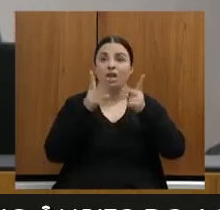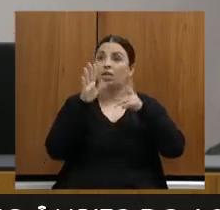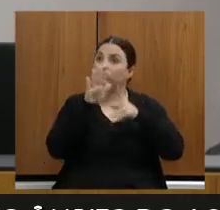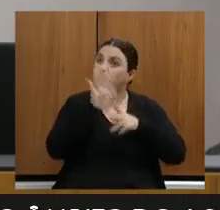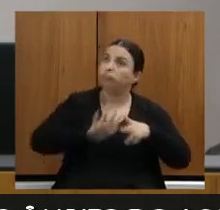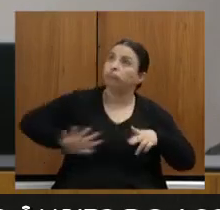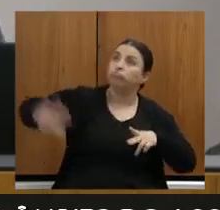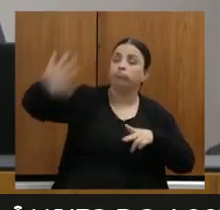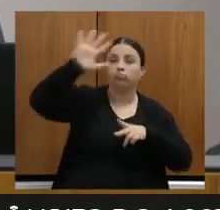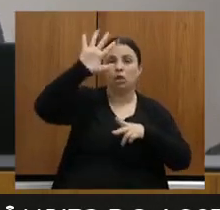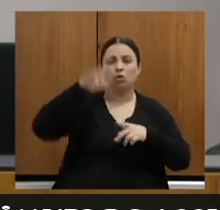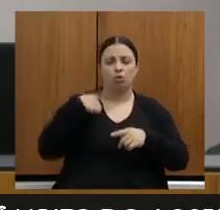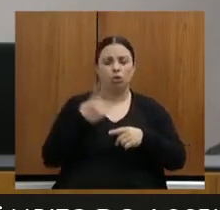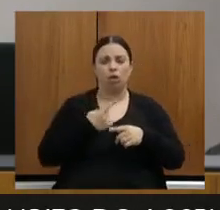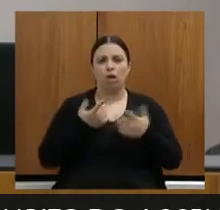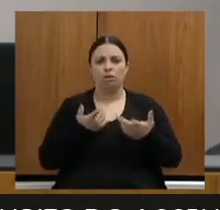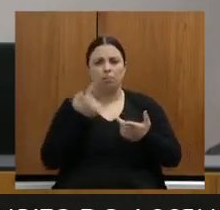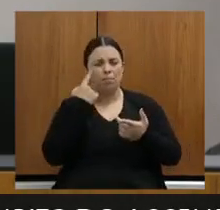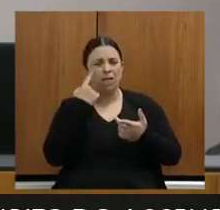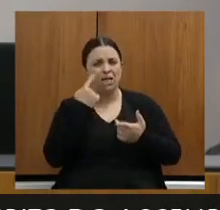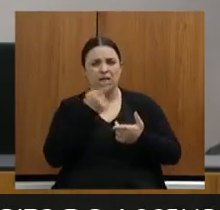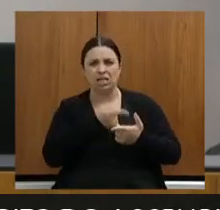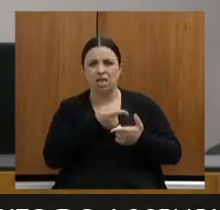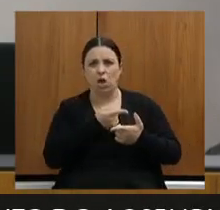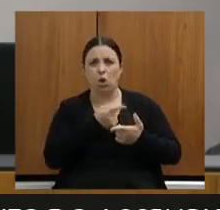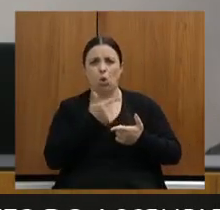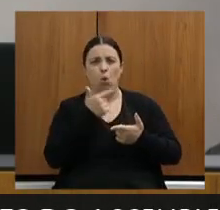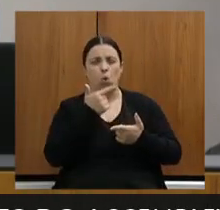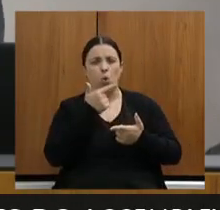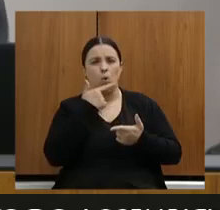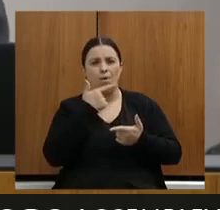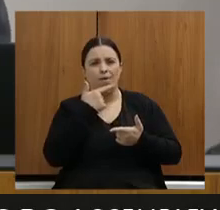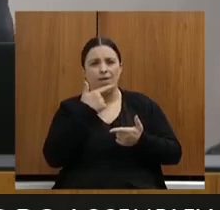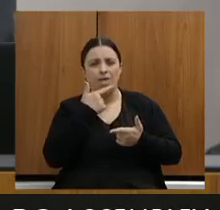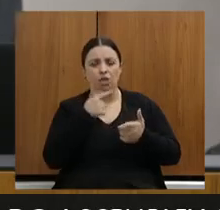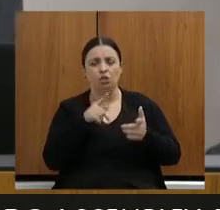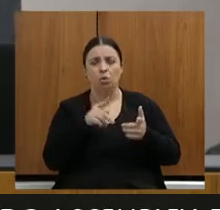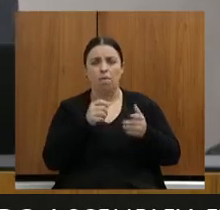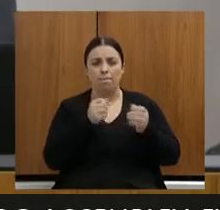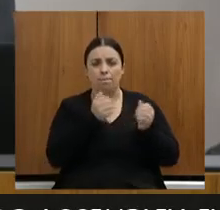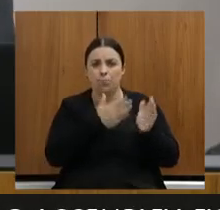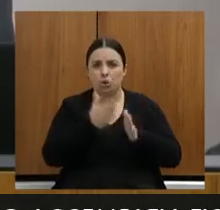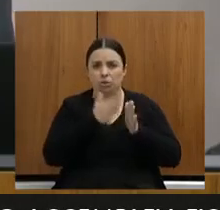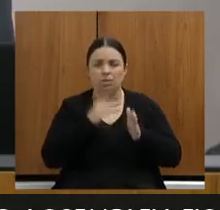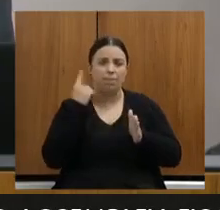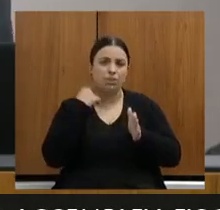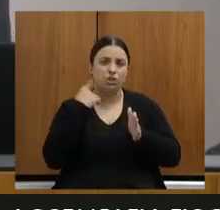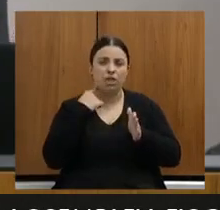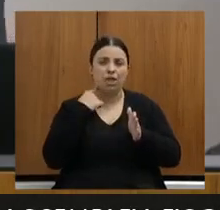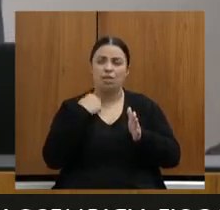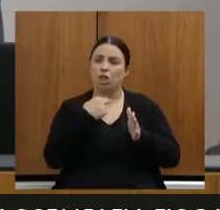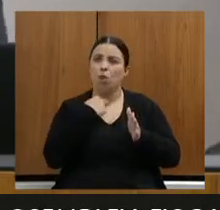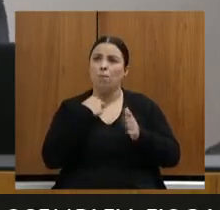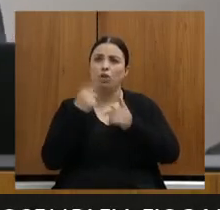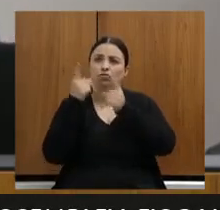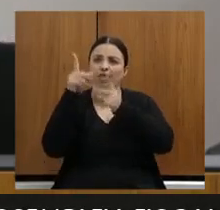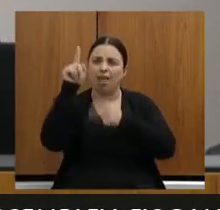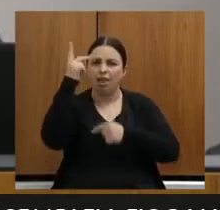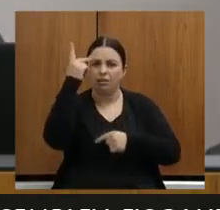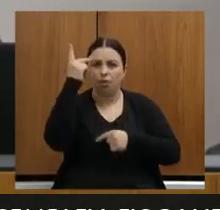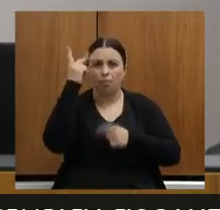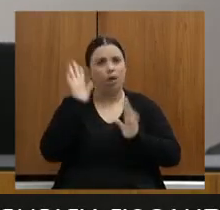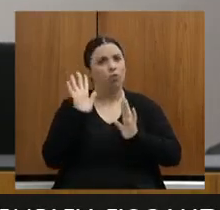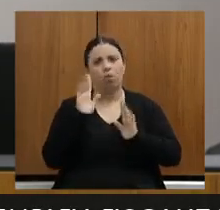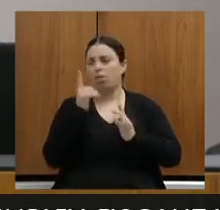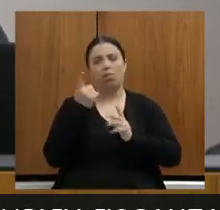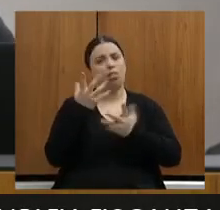não admitimos que um queijo de Minas Gerais não posso ir a São Paulo EA grande